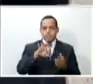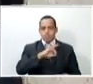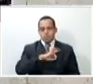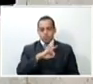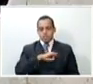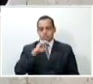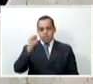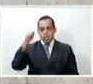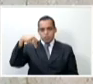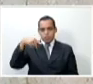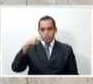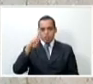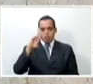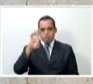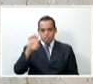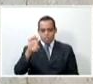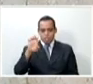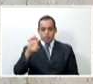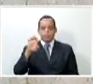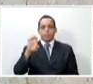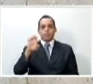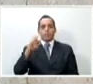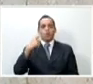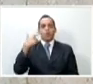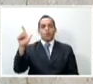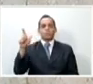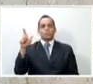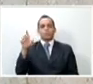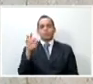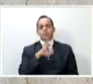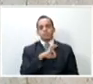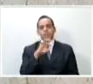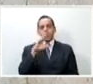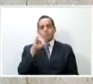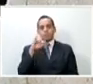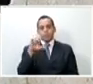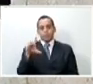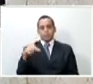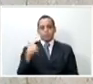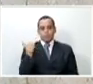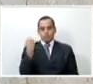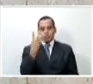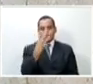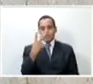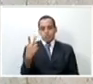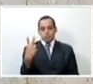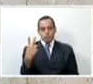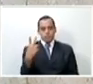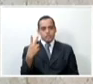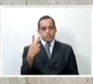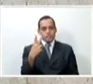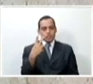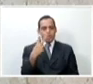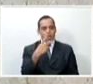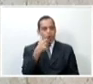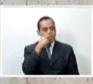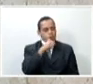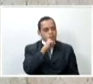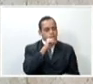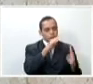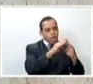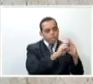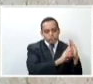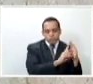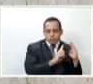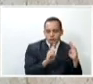André Makoto Ramazaki, outro policial civil, 42 anos, deixava a casa da mãe com a mulher e a filha de apenas